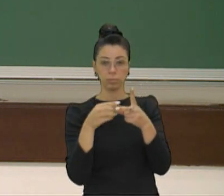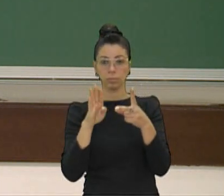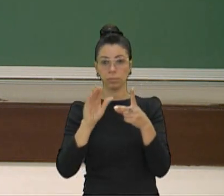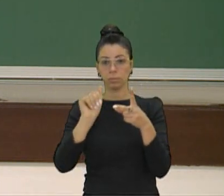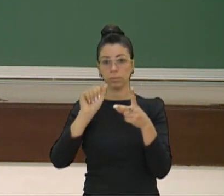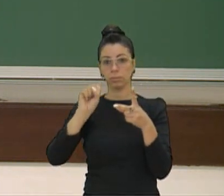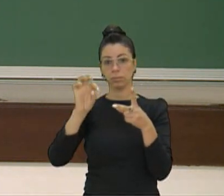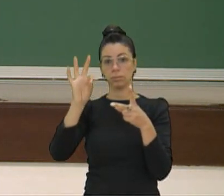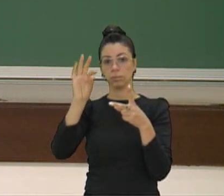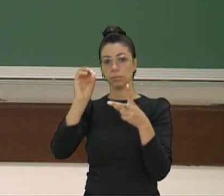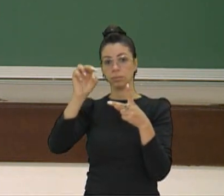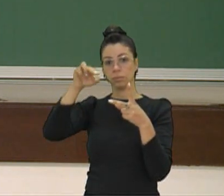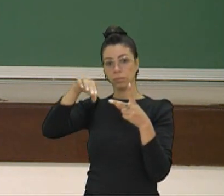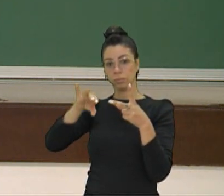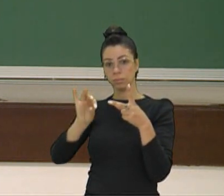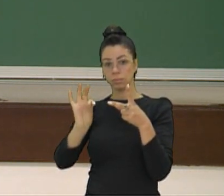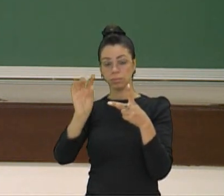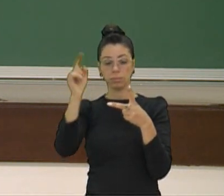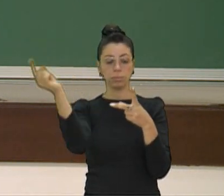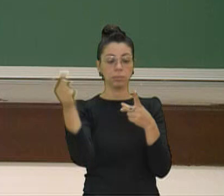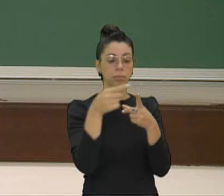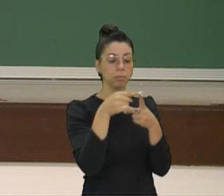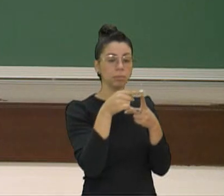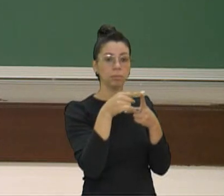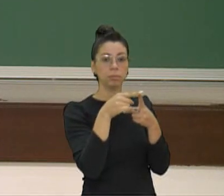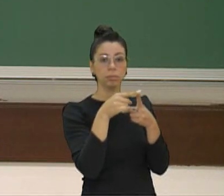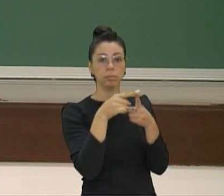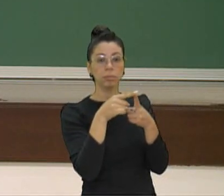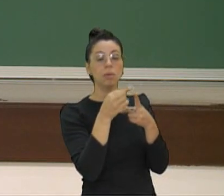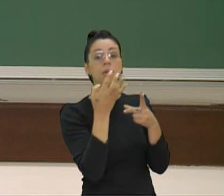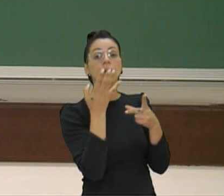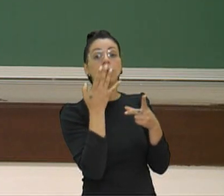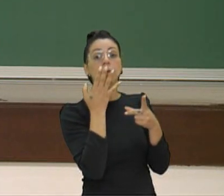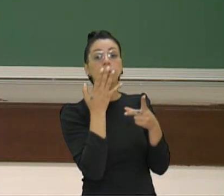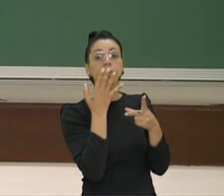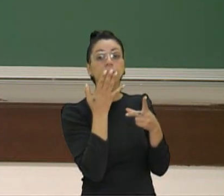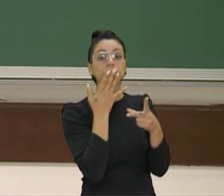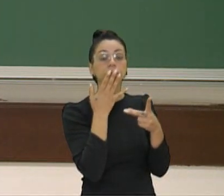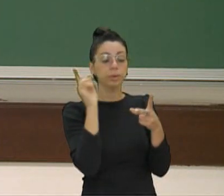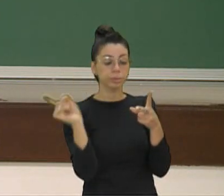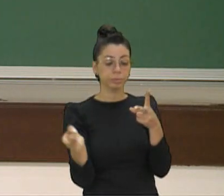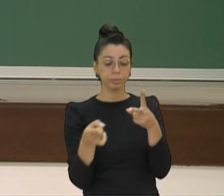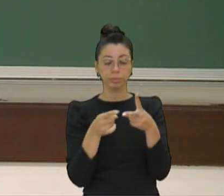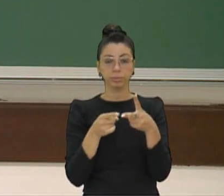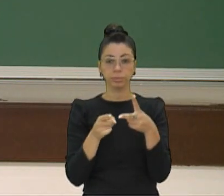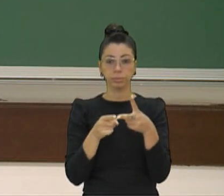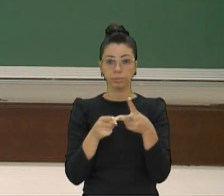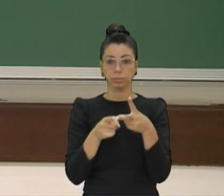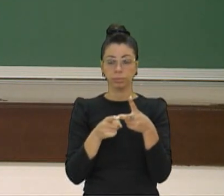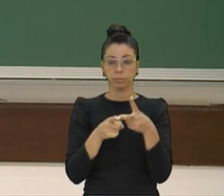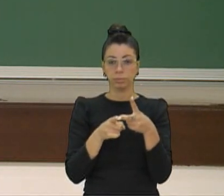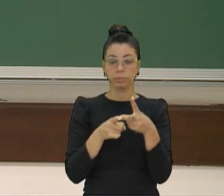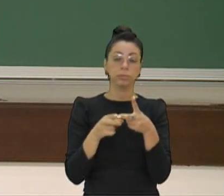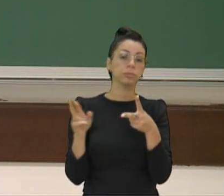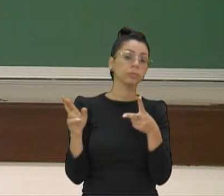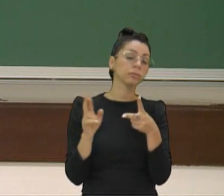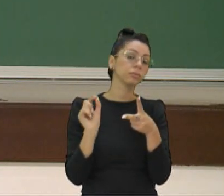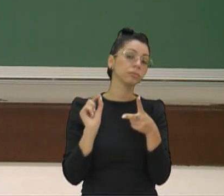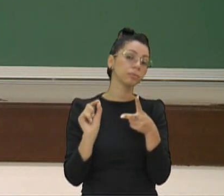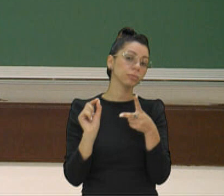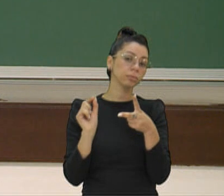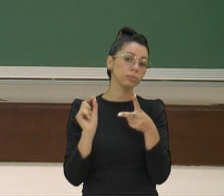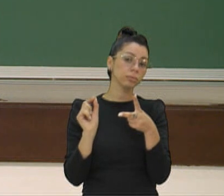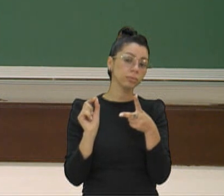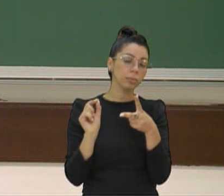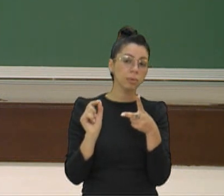Os cones estão associados à visualização de cores. Já os bastonetes estão mais relacionados